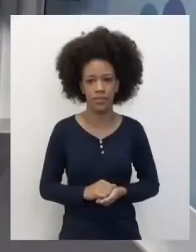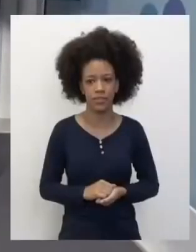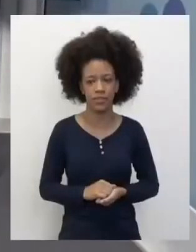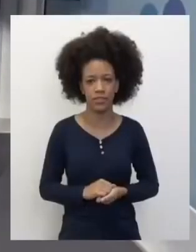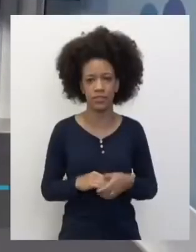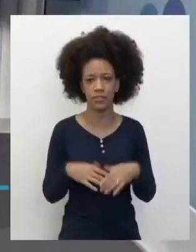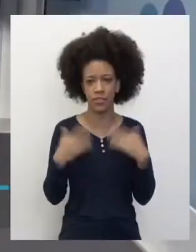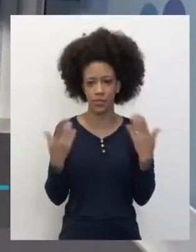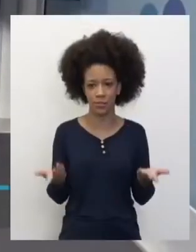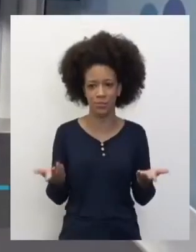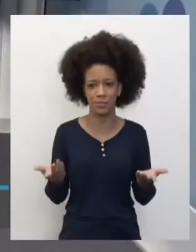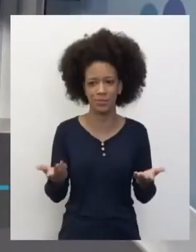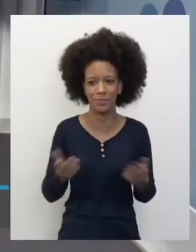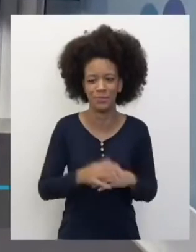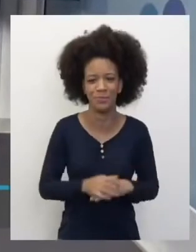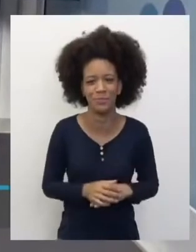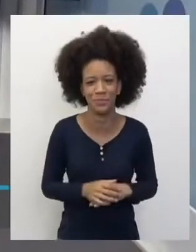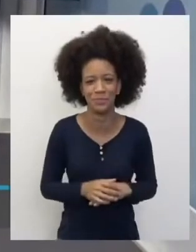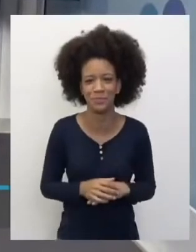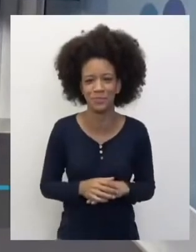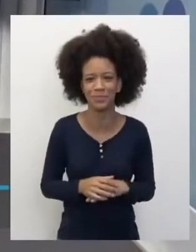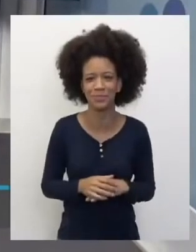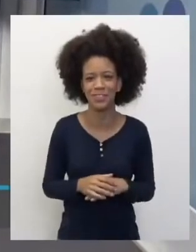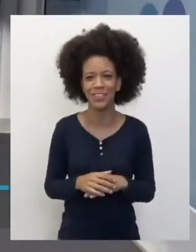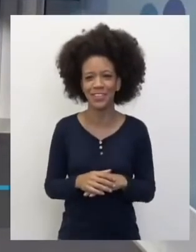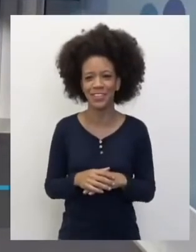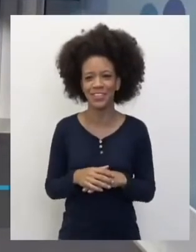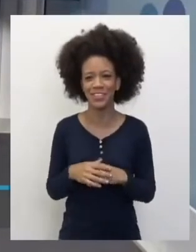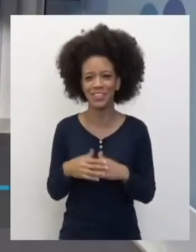E aí, André? Vamos lá, nós temos aqui, ó.